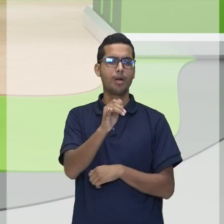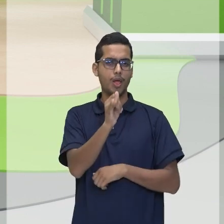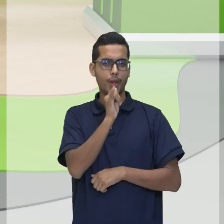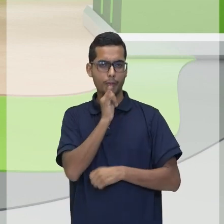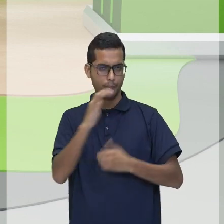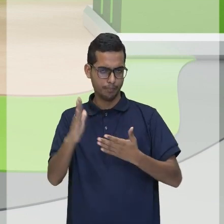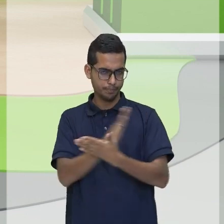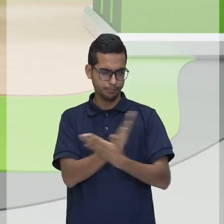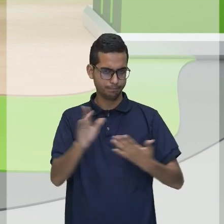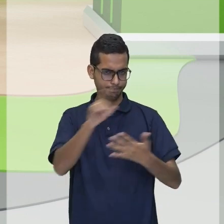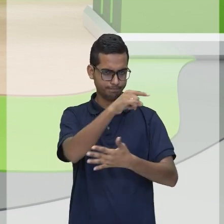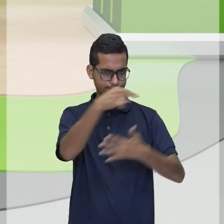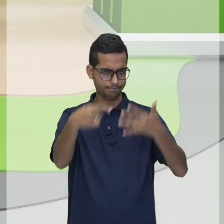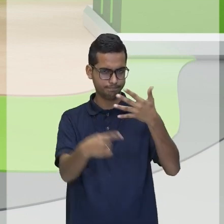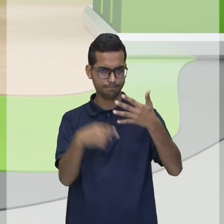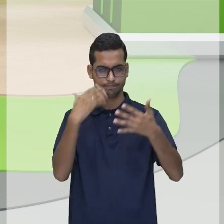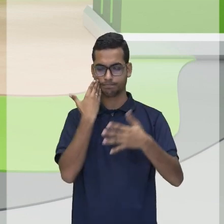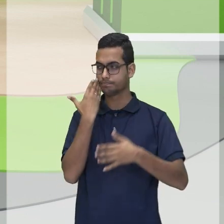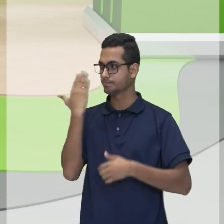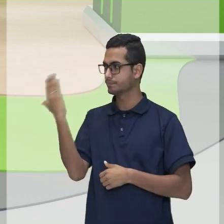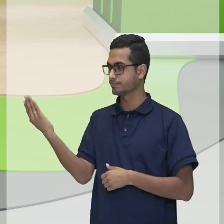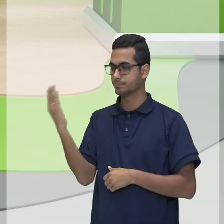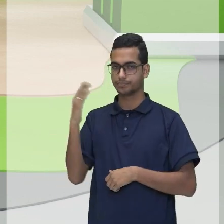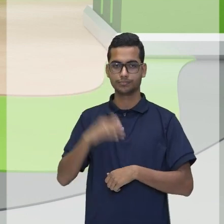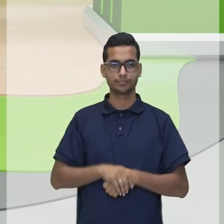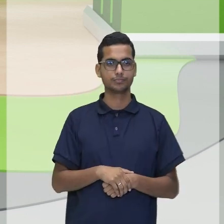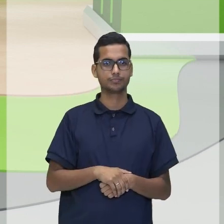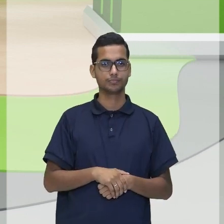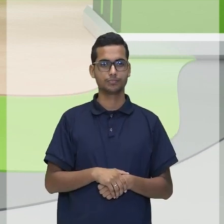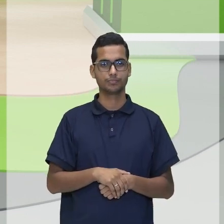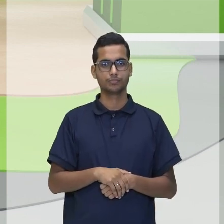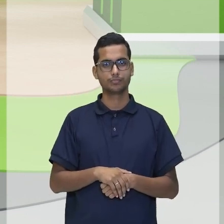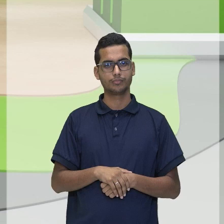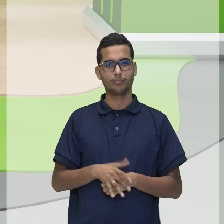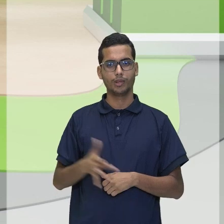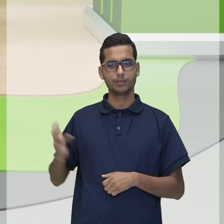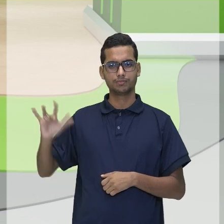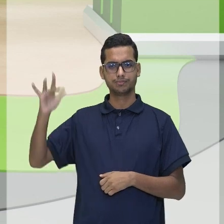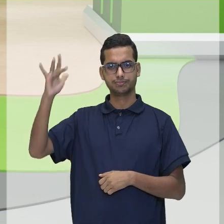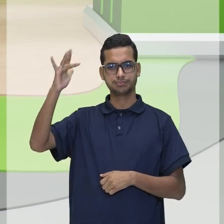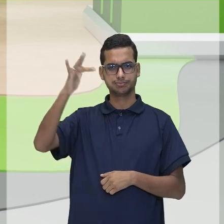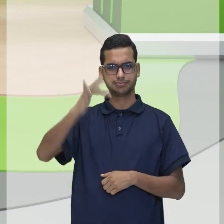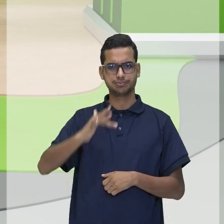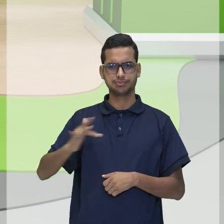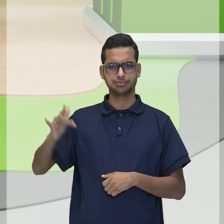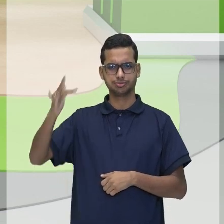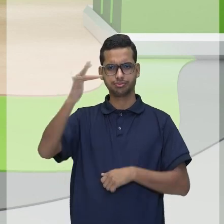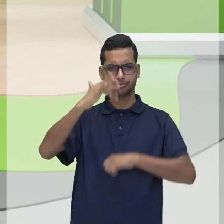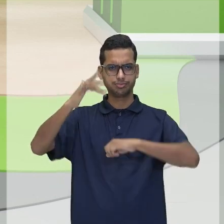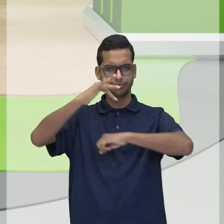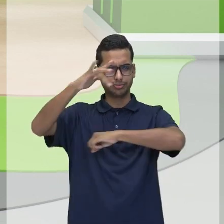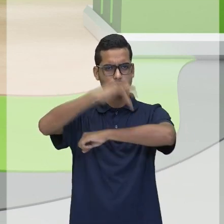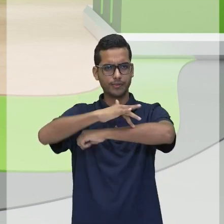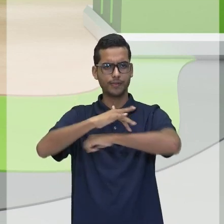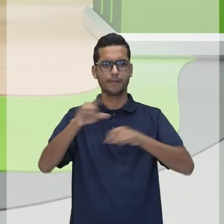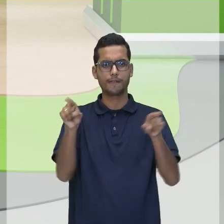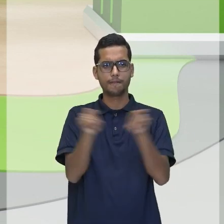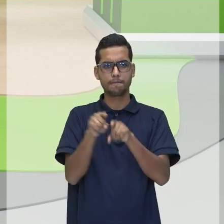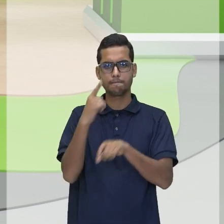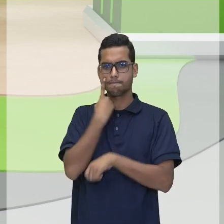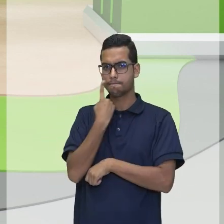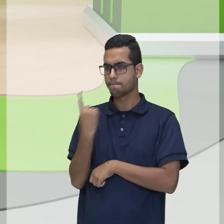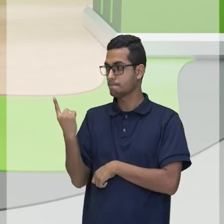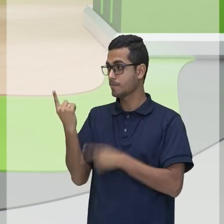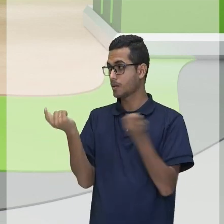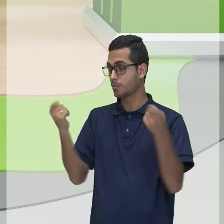exemplos desses vetores. Observe aí, olha, nós temos aí os mosquitos, né, que são artrópodes, que podem